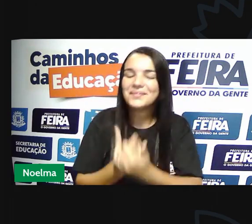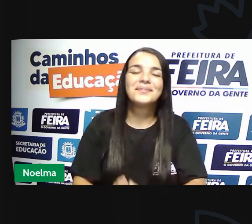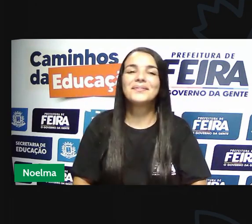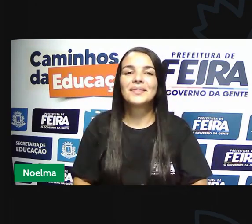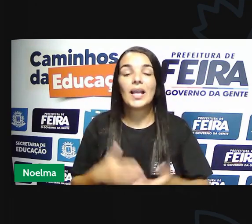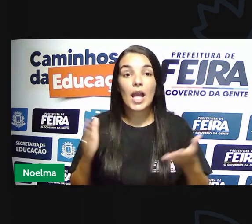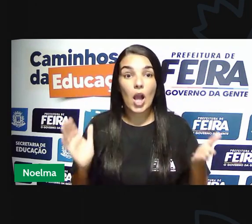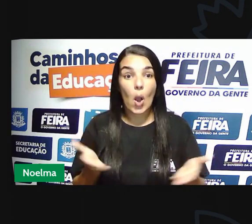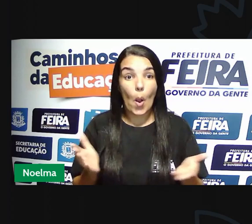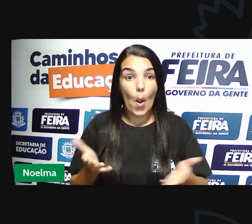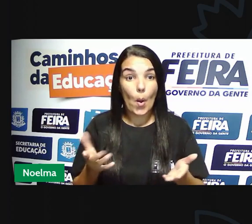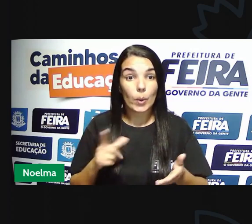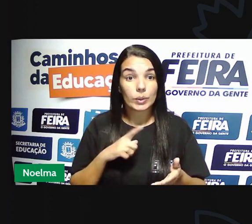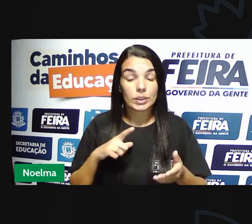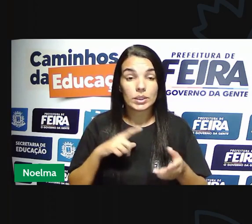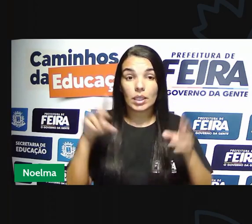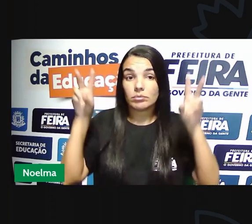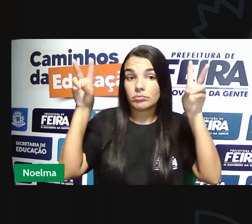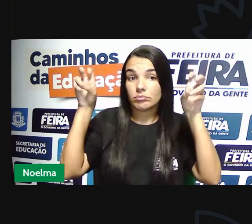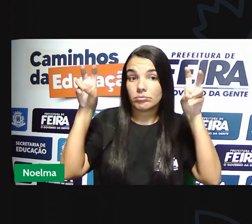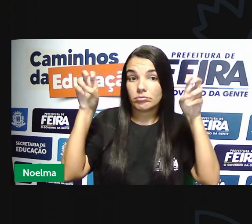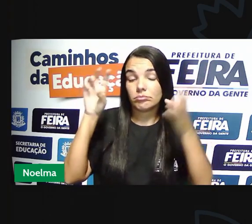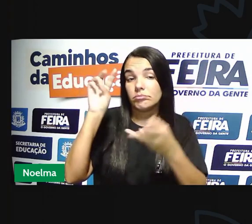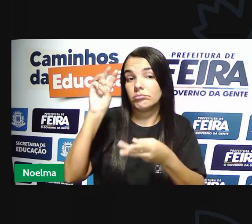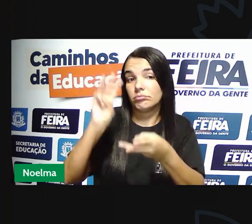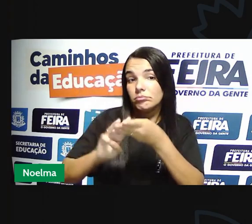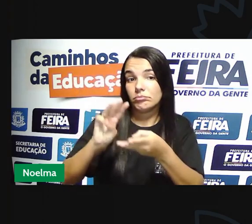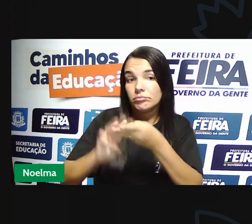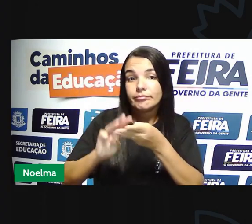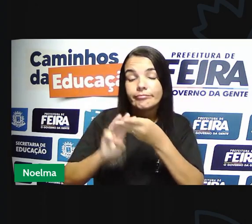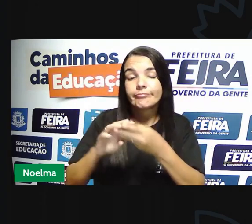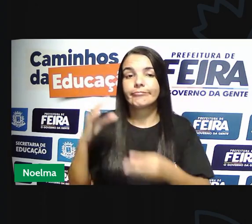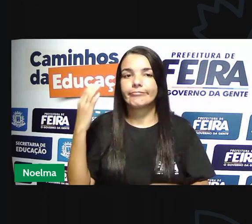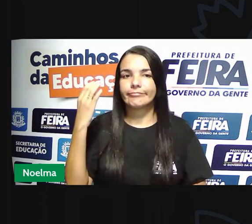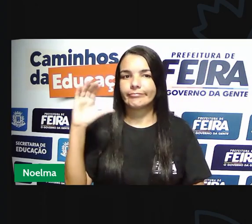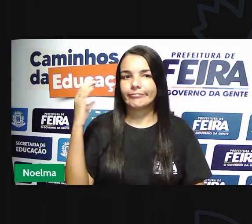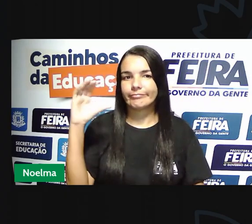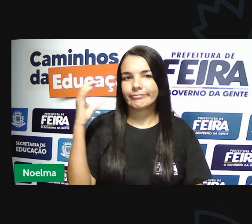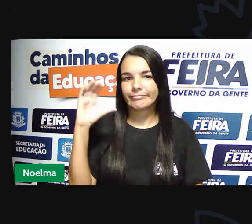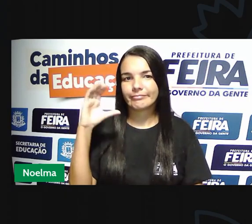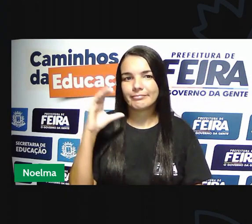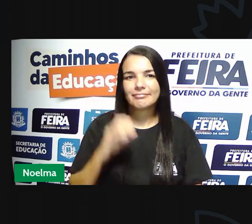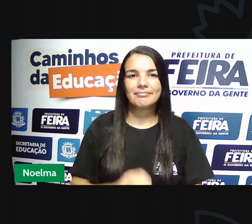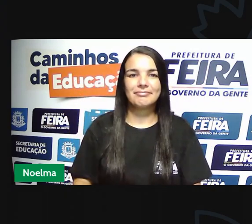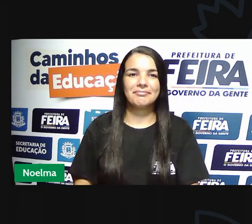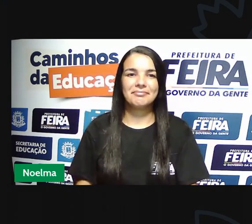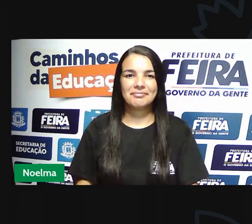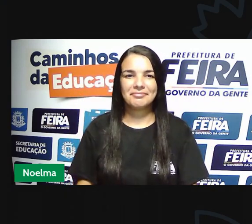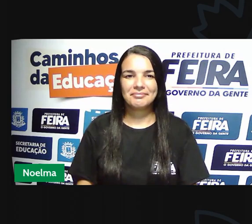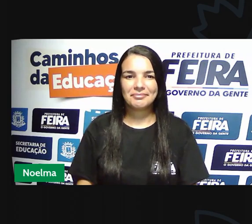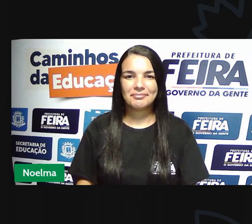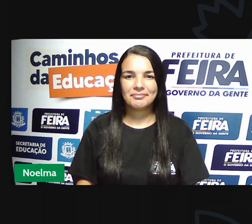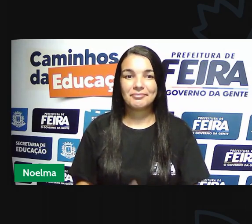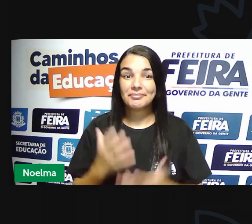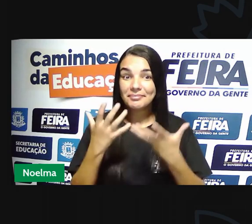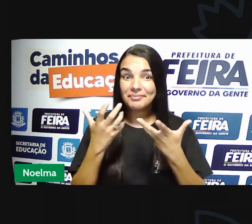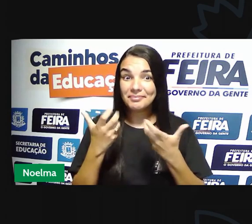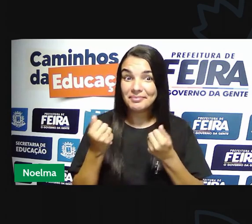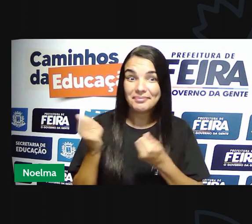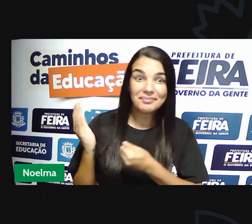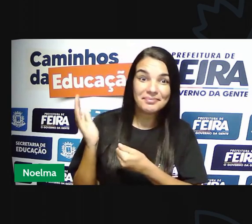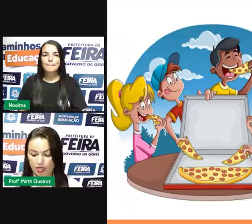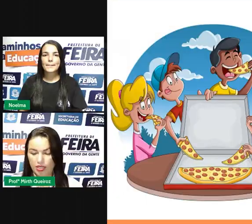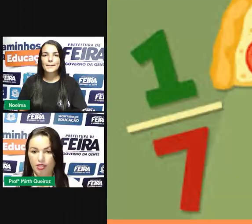e hoje nós estaremos aula de matemática e Ciências da Natureza e vamos à